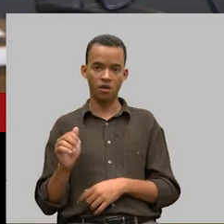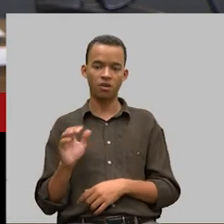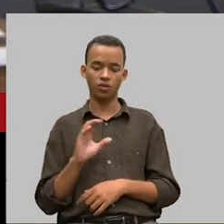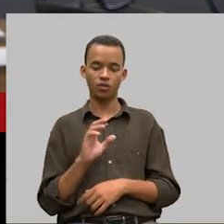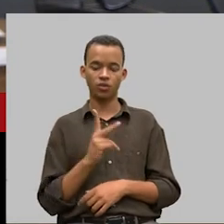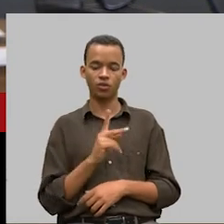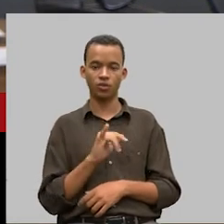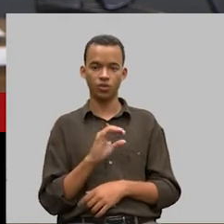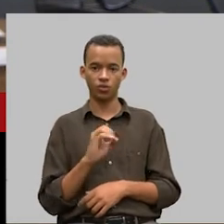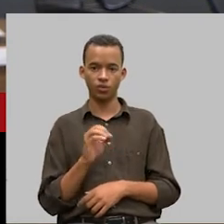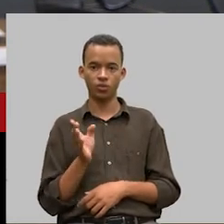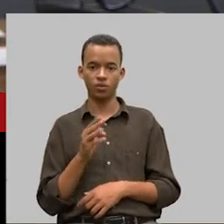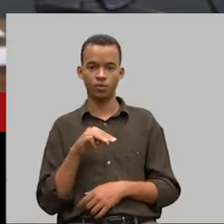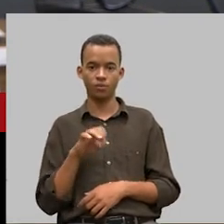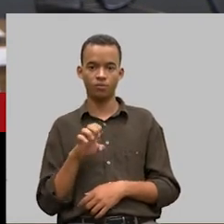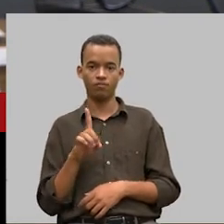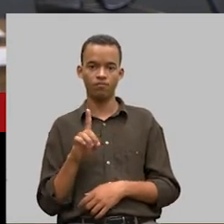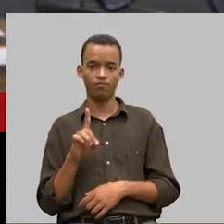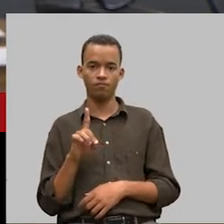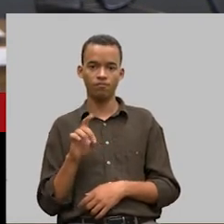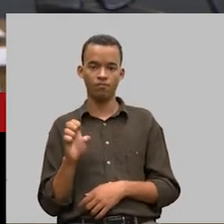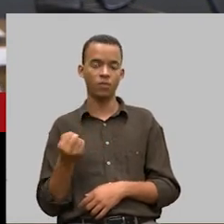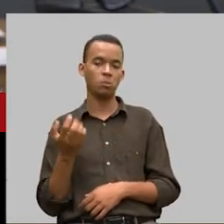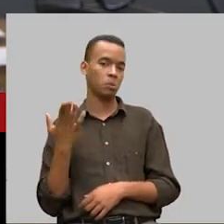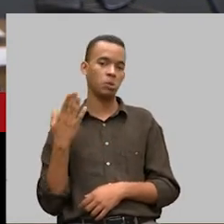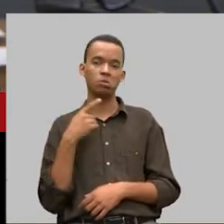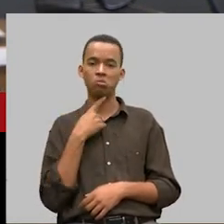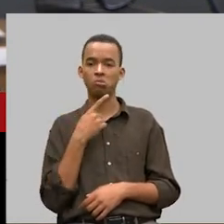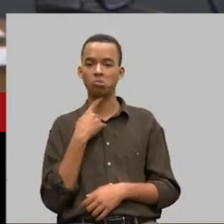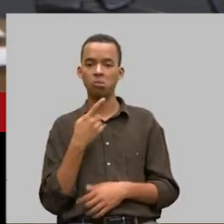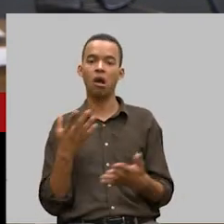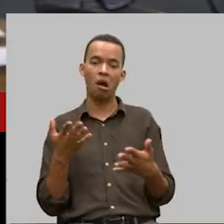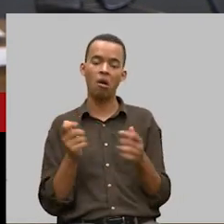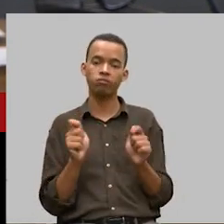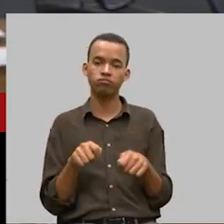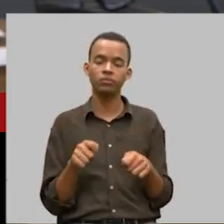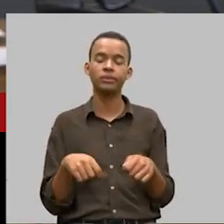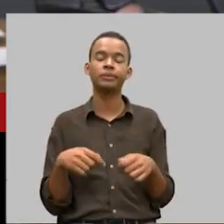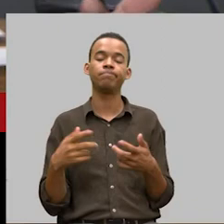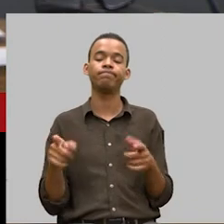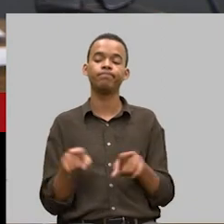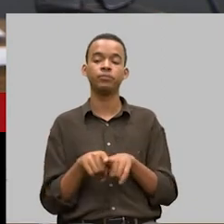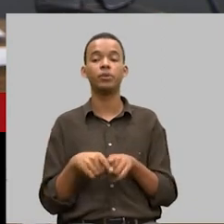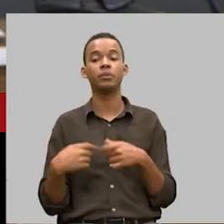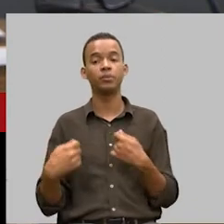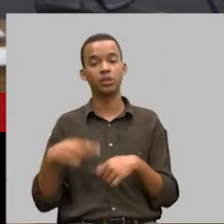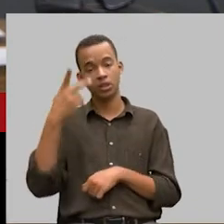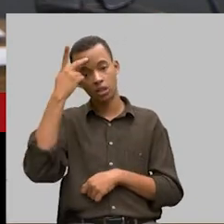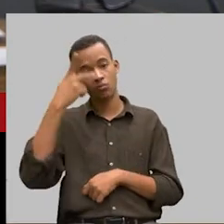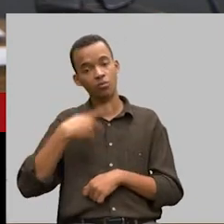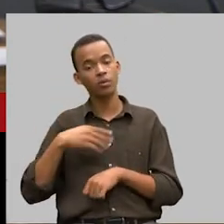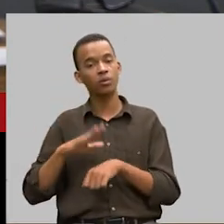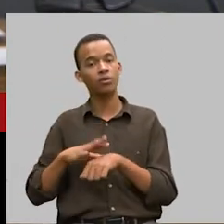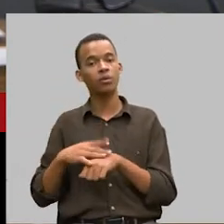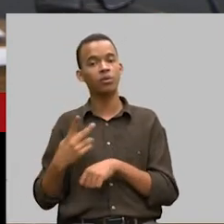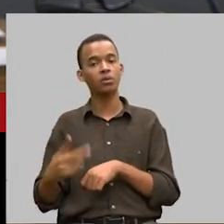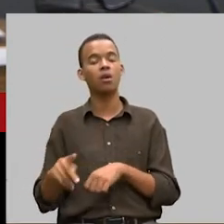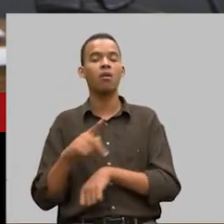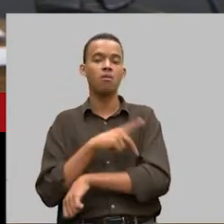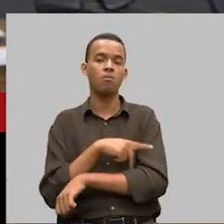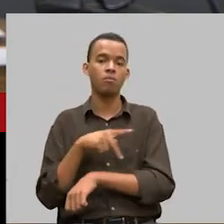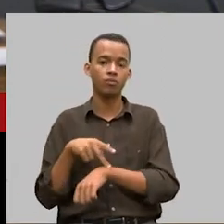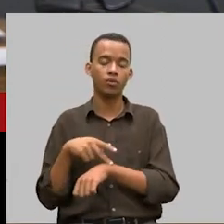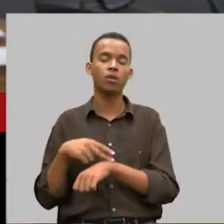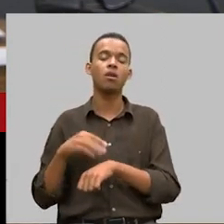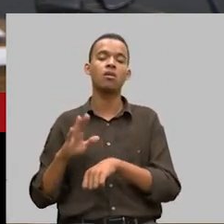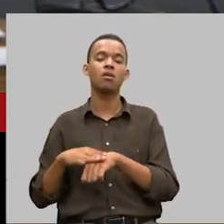caminhos é justamente isso a autonomia nós precisamos de autonomia administrativa autonomia pedagógica e autonomia